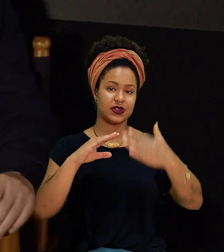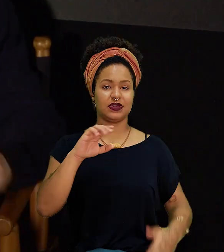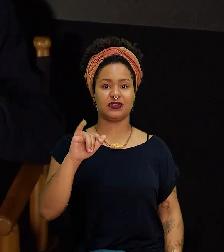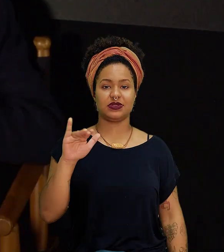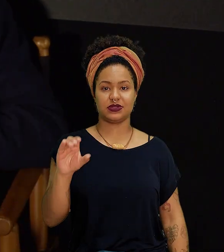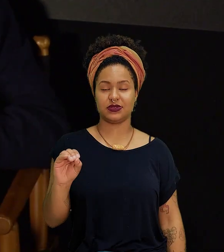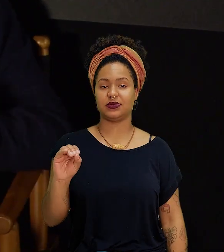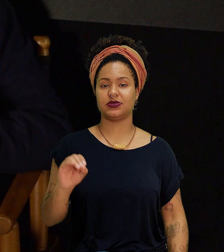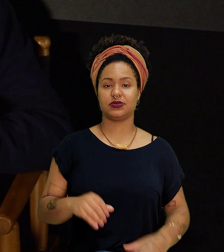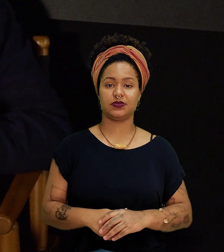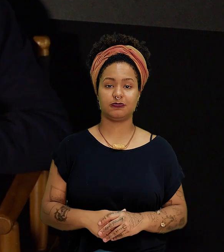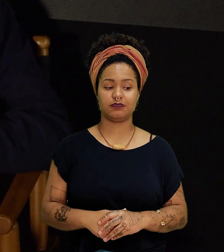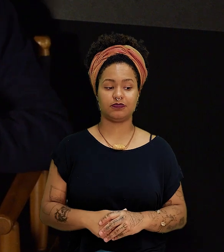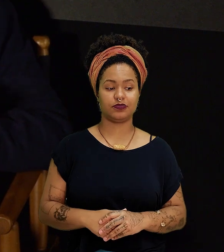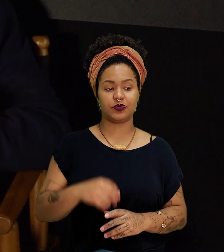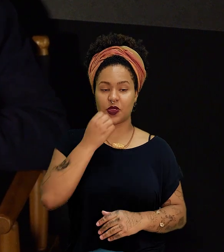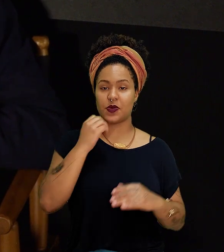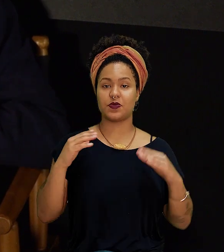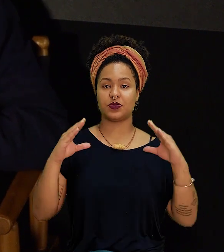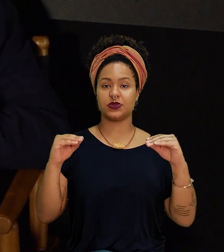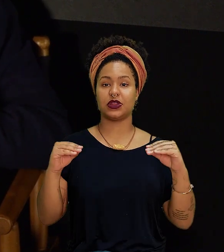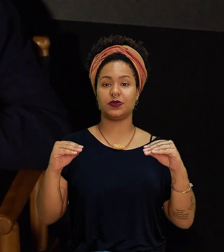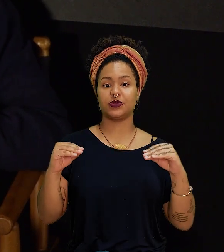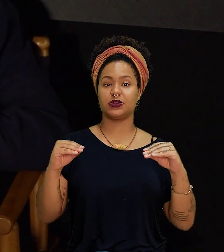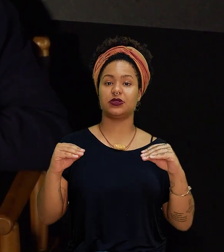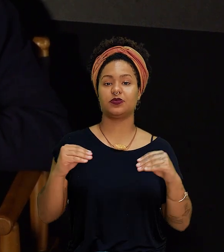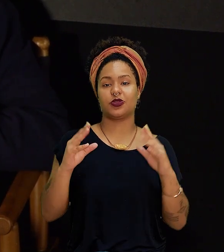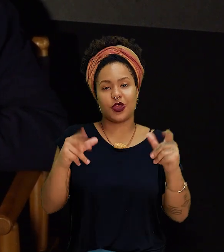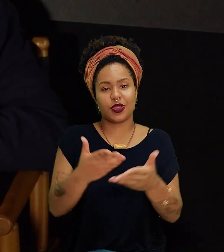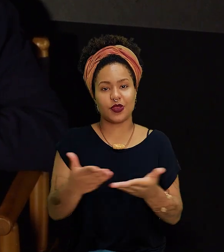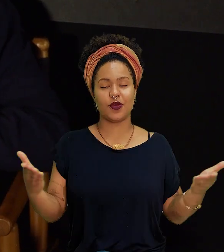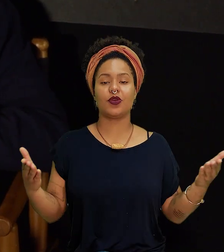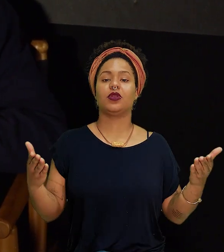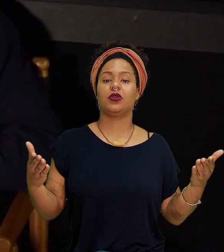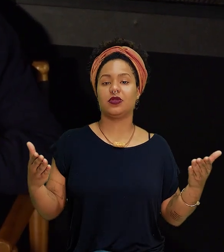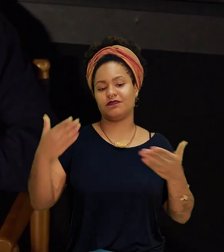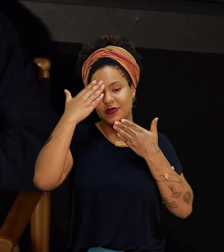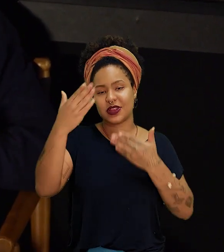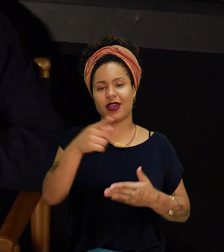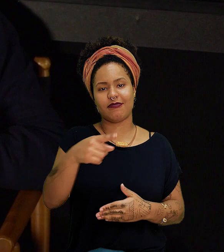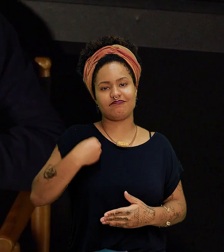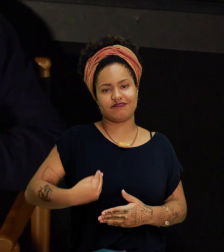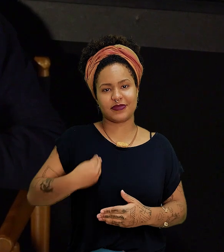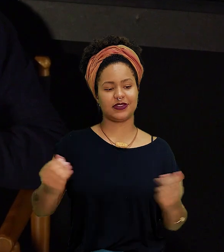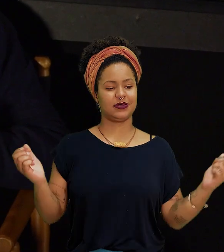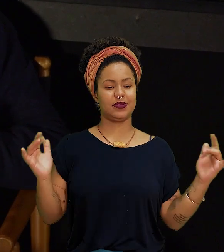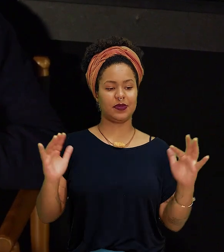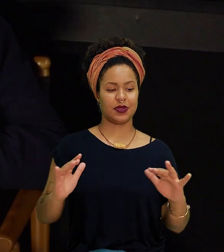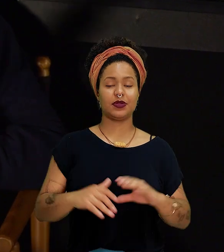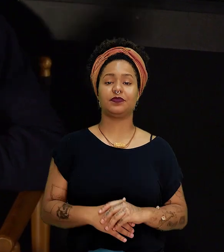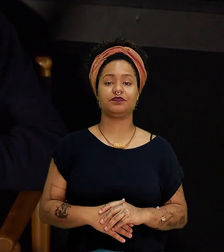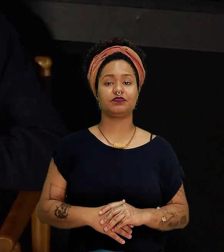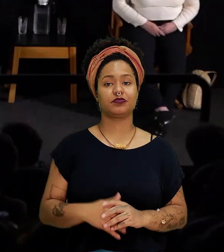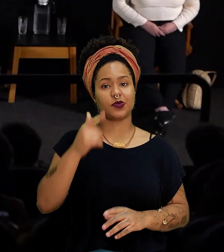Obrigado, Célio. Bom, boa noite a todos e a todas. Obrigado aqui pela presença.